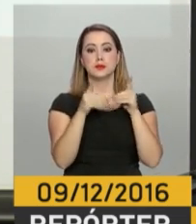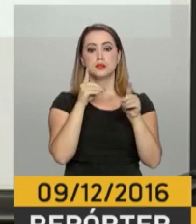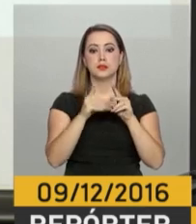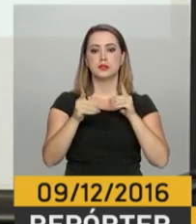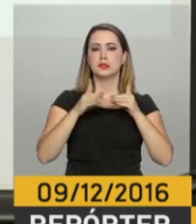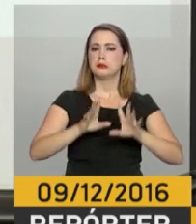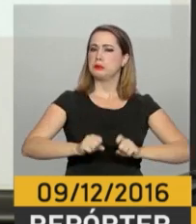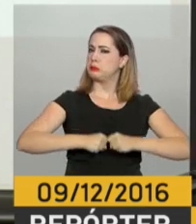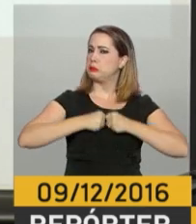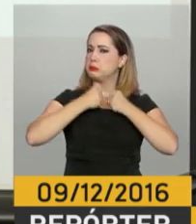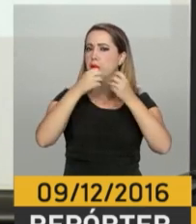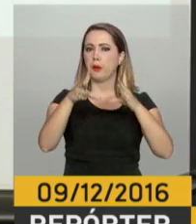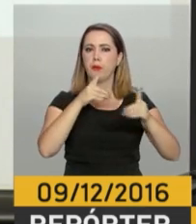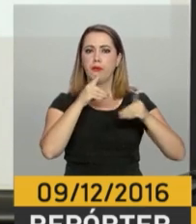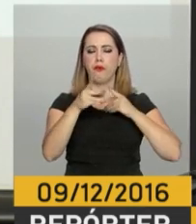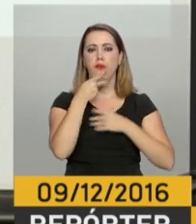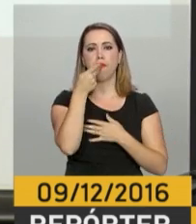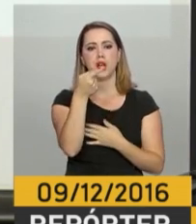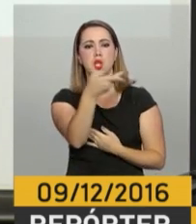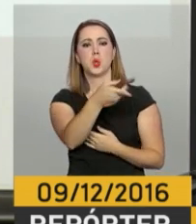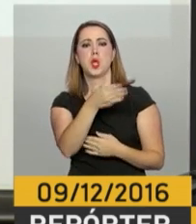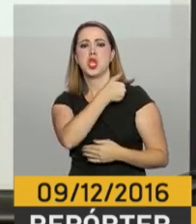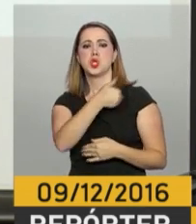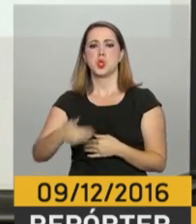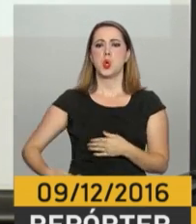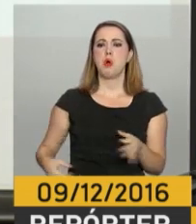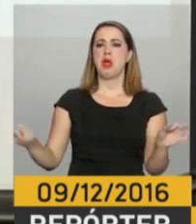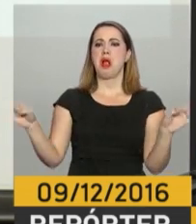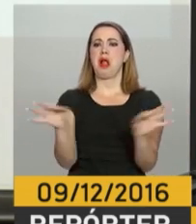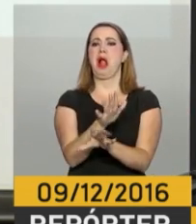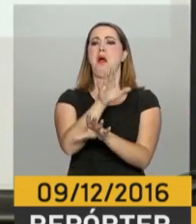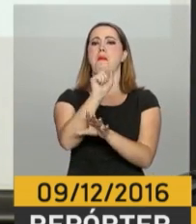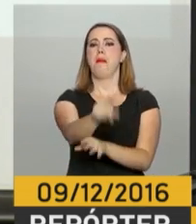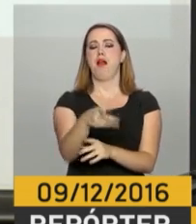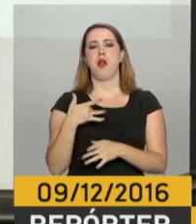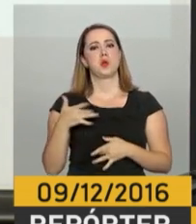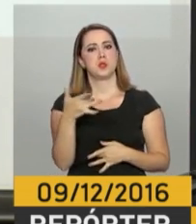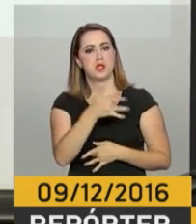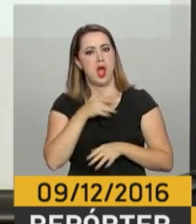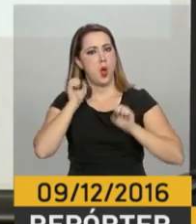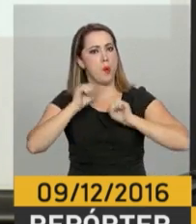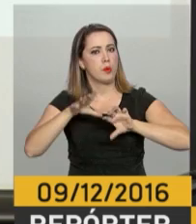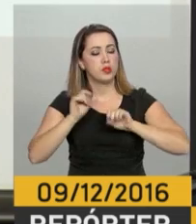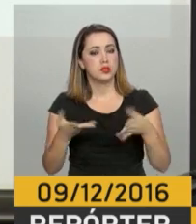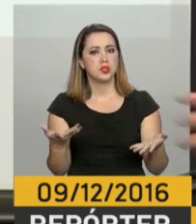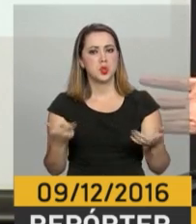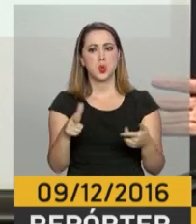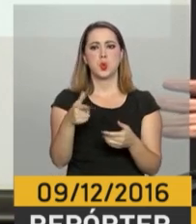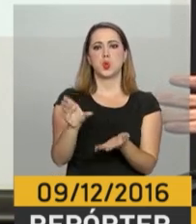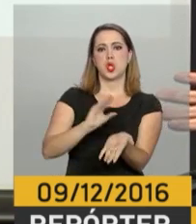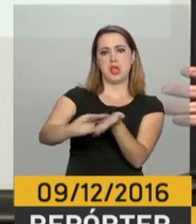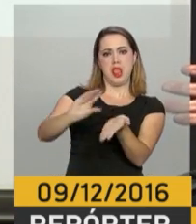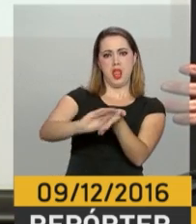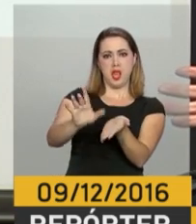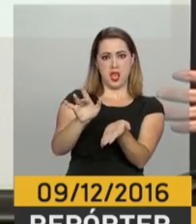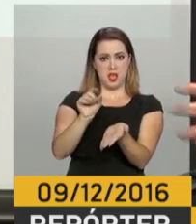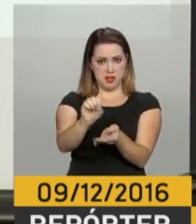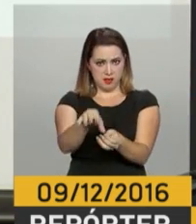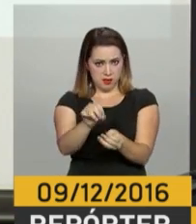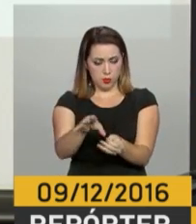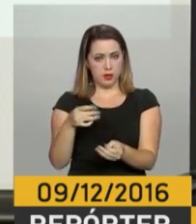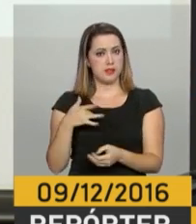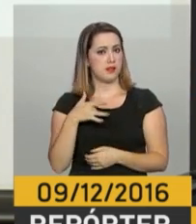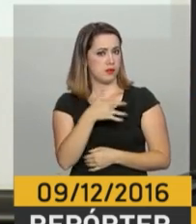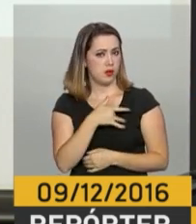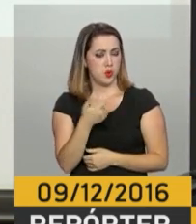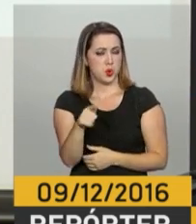discursos vigorosos, dizendo que esse governo vai acabar com saúde e educação, não vai dar verbas para saúde e educação. Eu digo, meu caro,